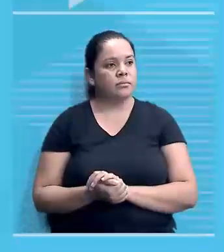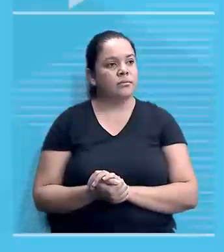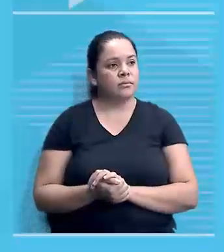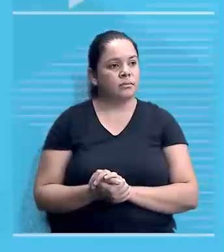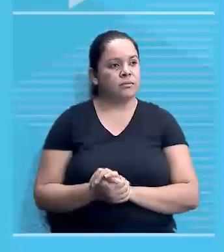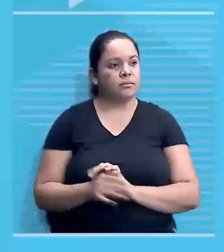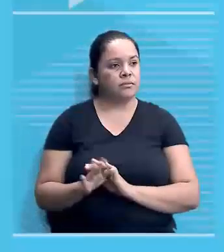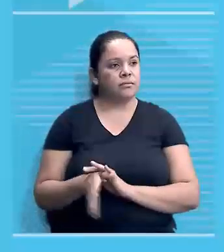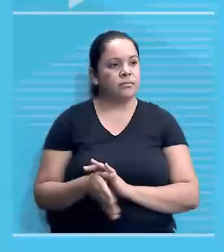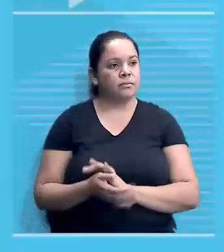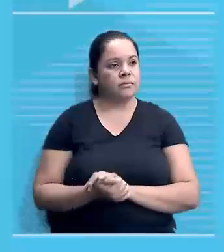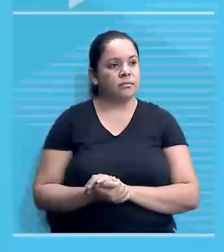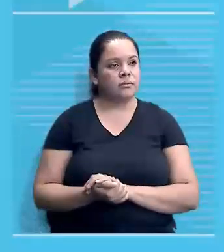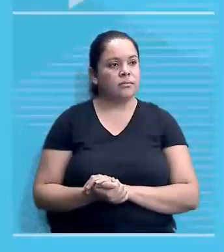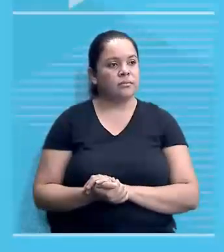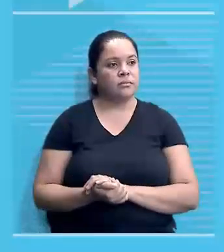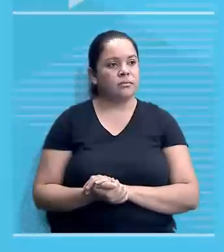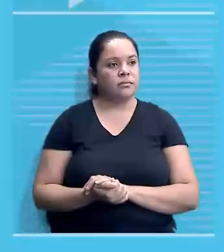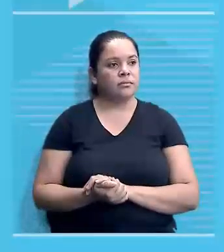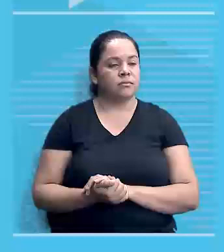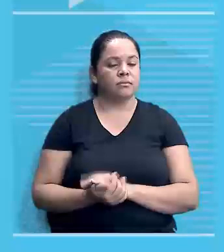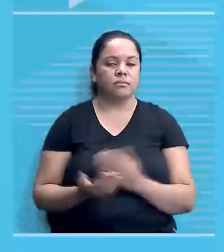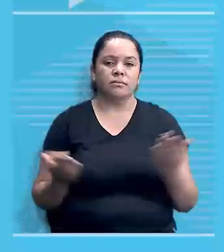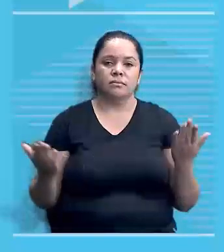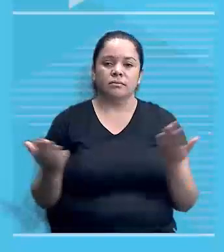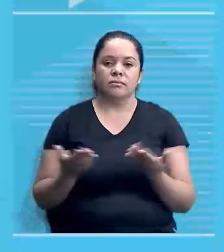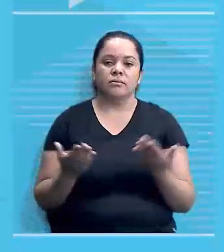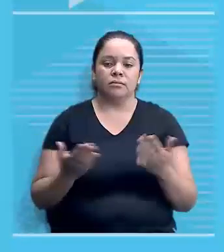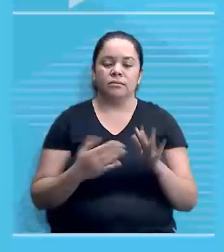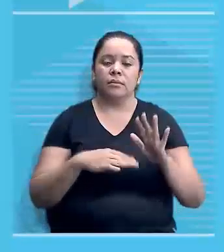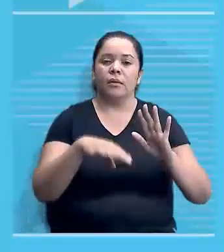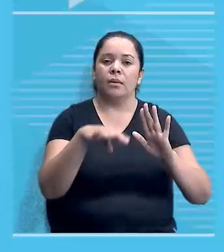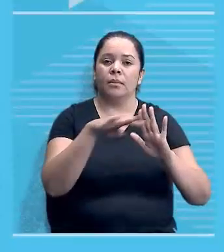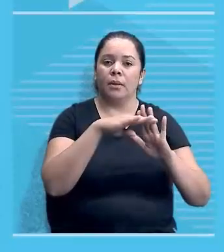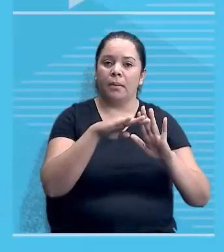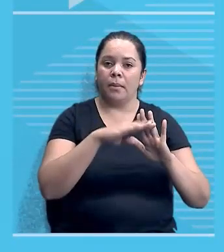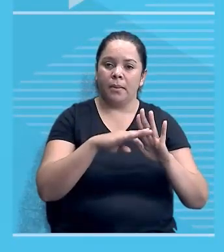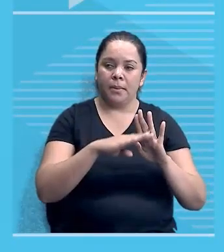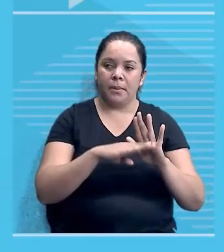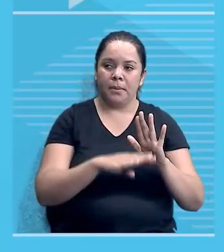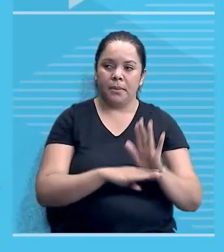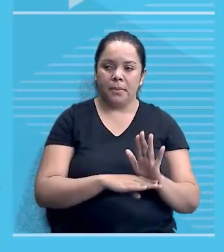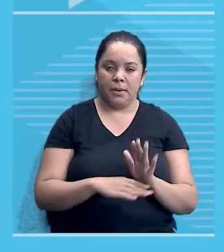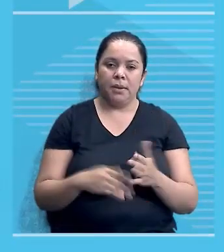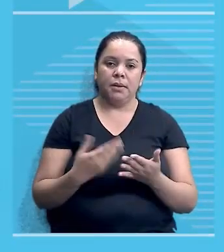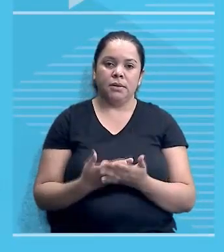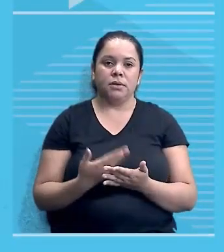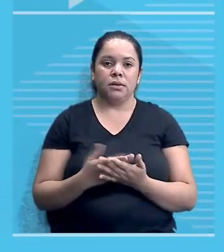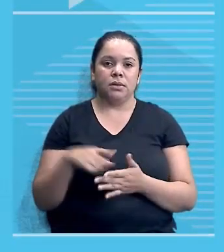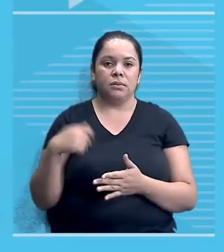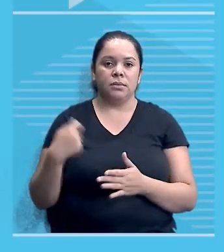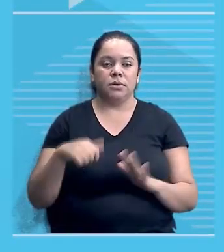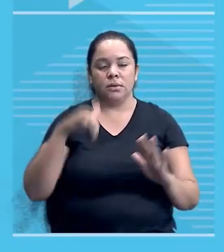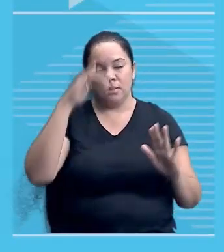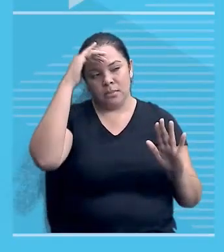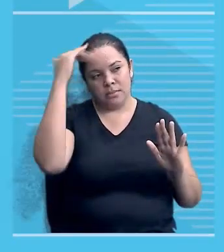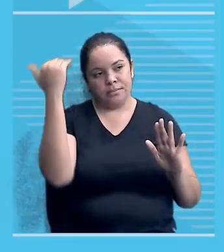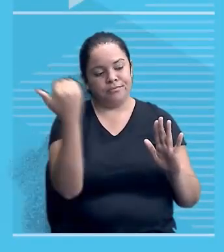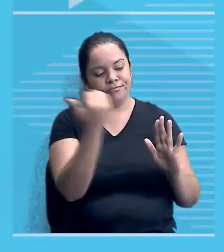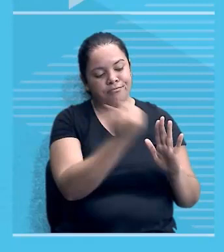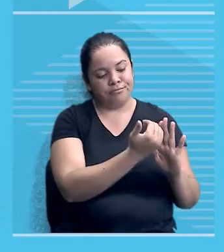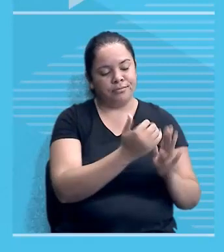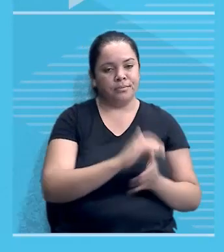seguinte nós temos aqui o nosso roteiro né o nosso roteiro de alma nosso itinerário a ser seguido onde nós temos como